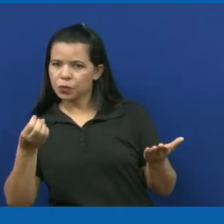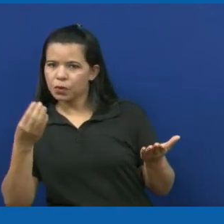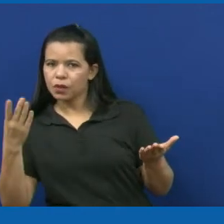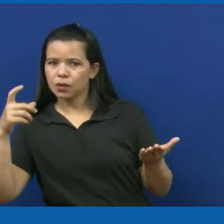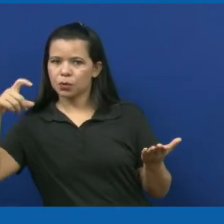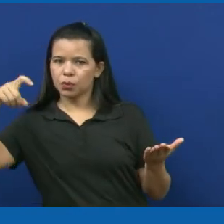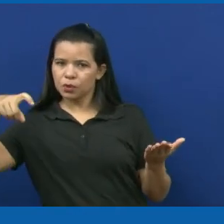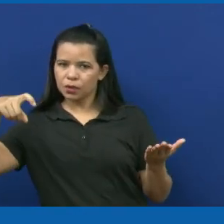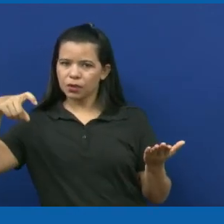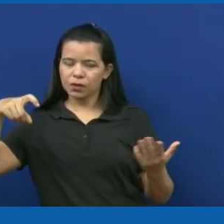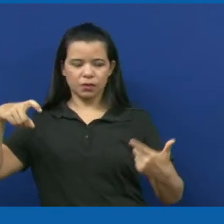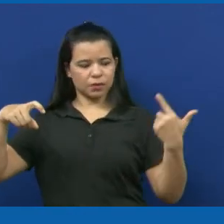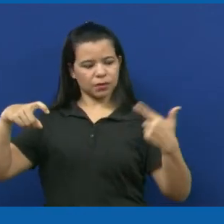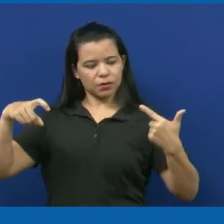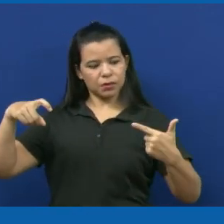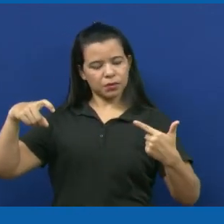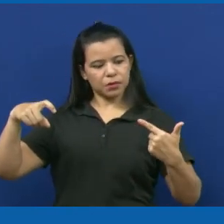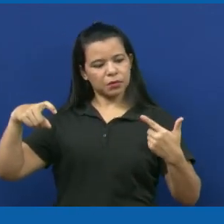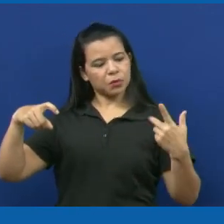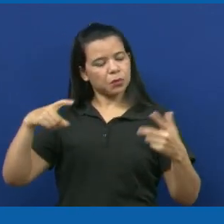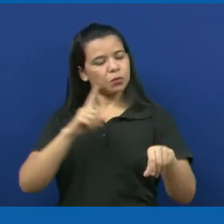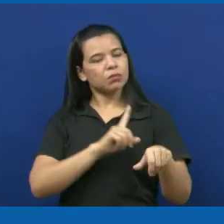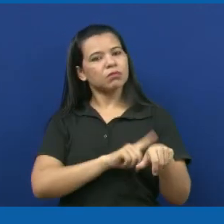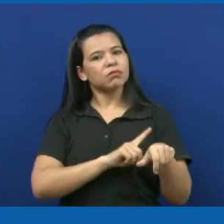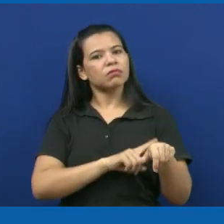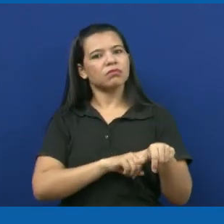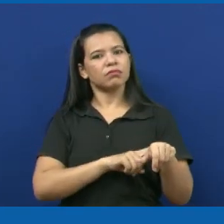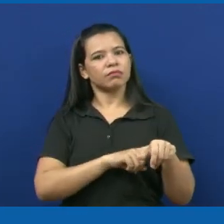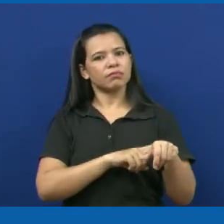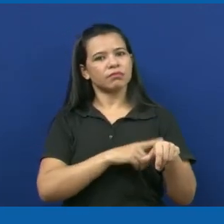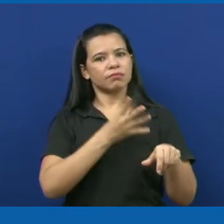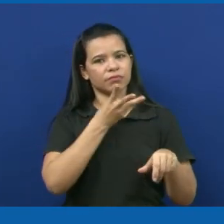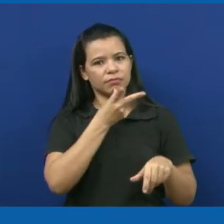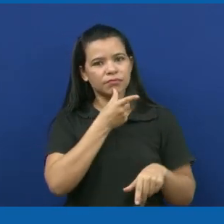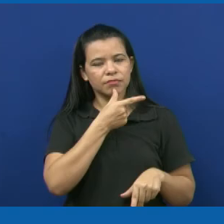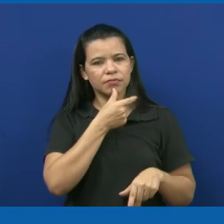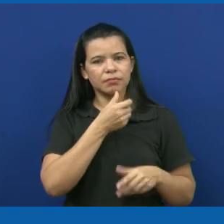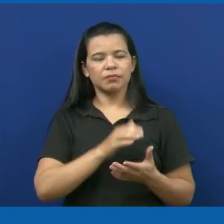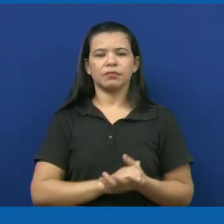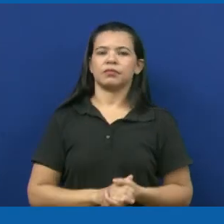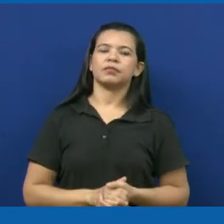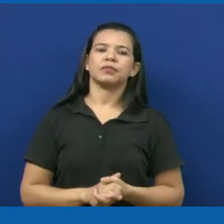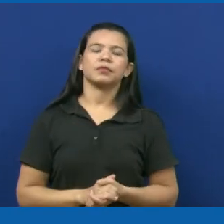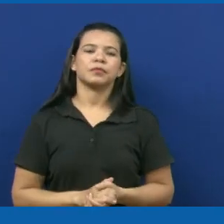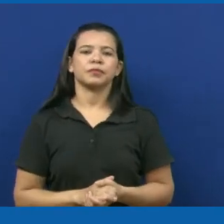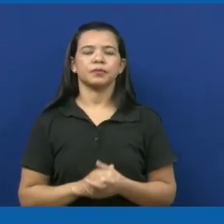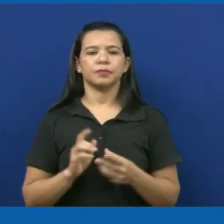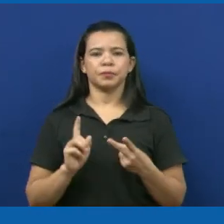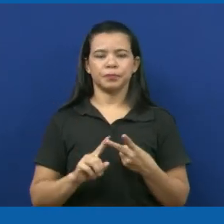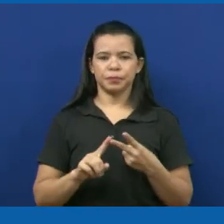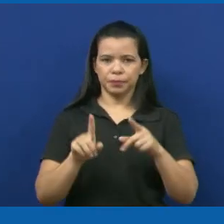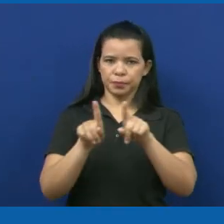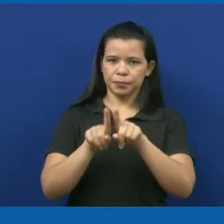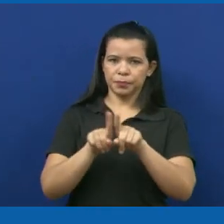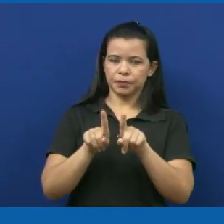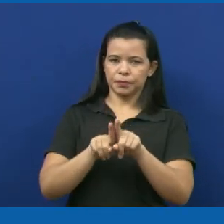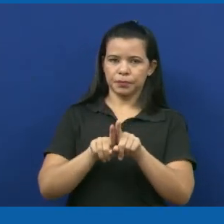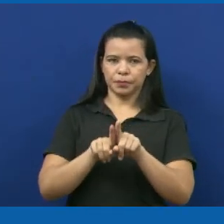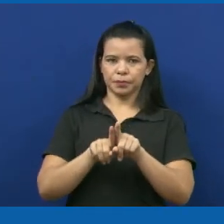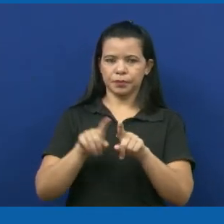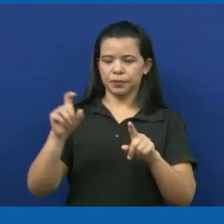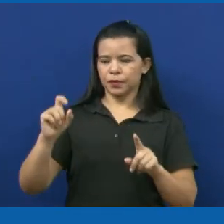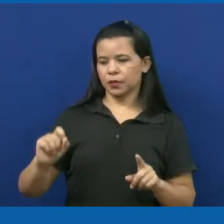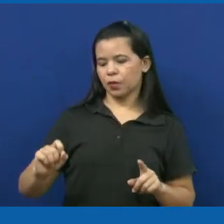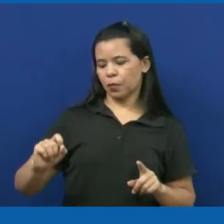o tempo que eu gasto para encher esse recipiente. Segundo ponto, quando uma aumenta, a outra está diminuindo.